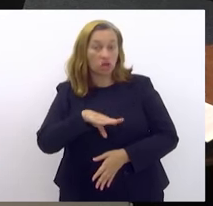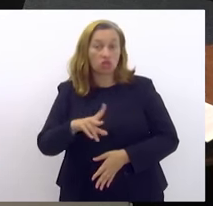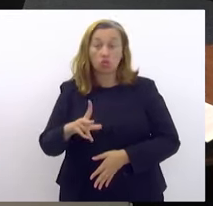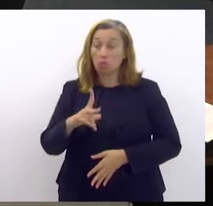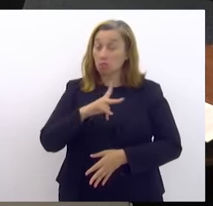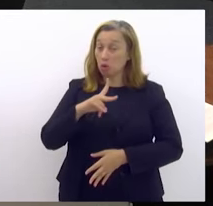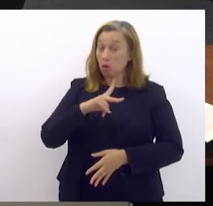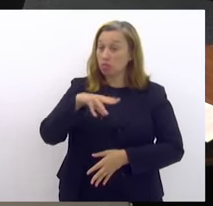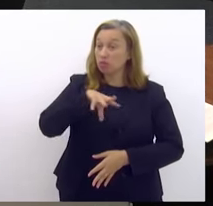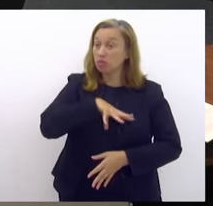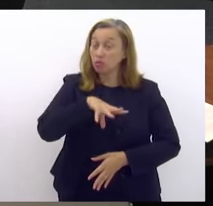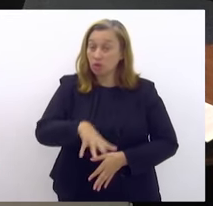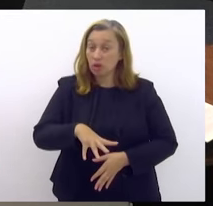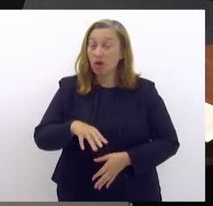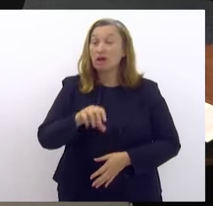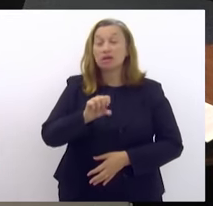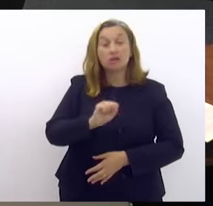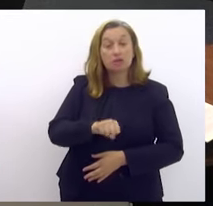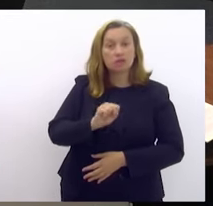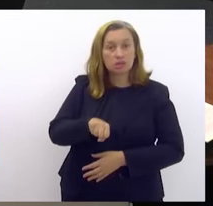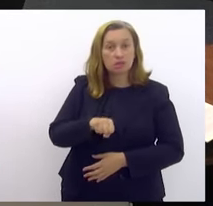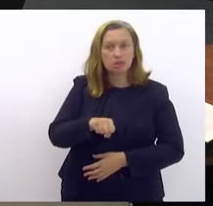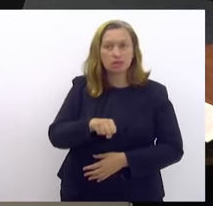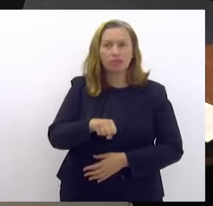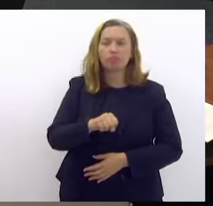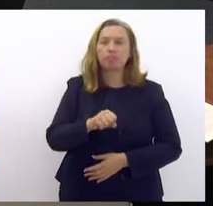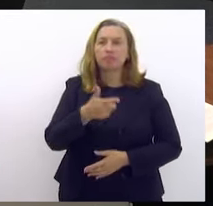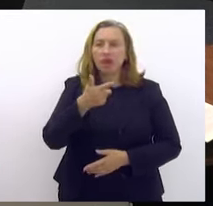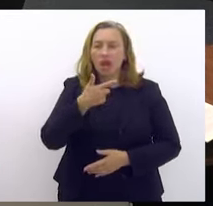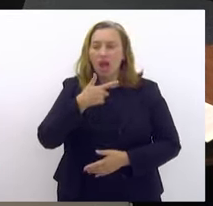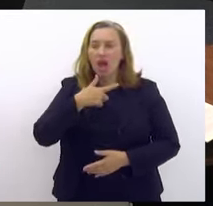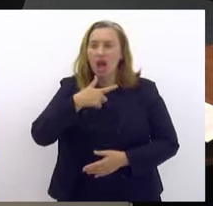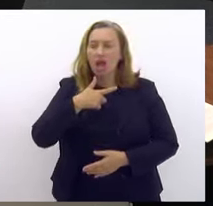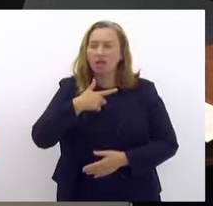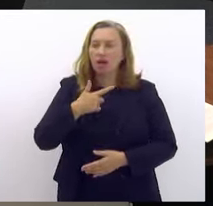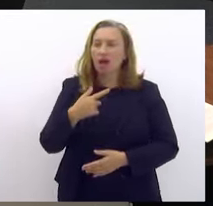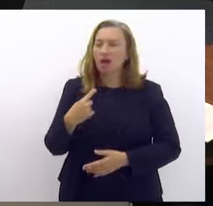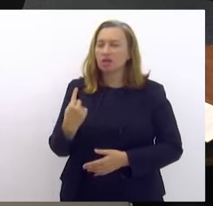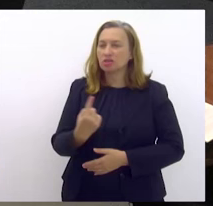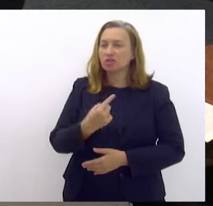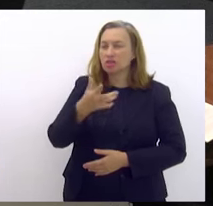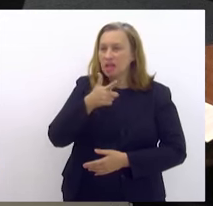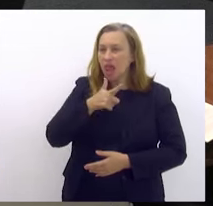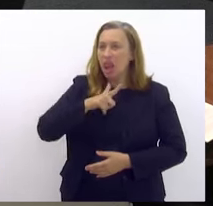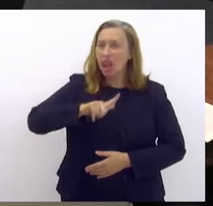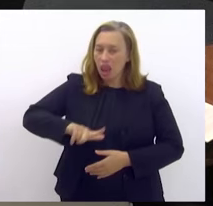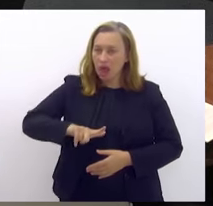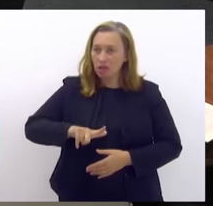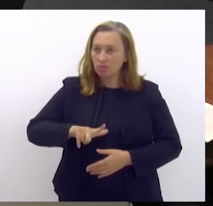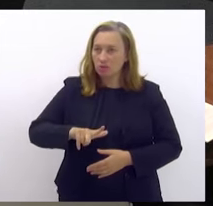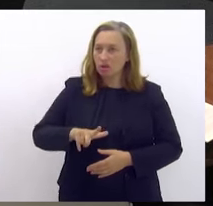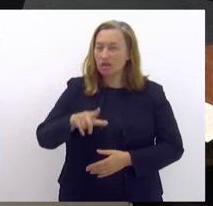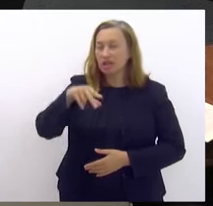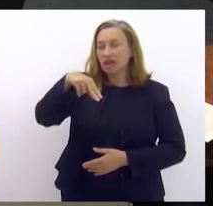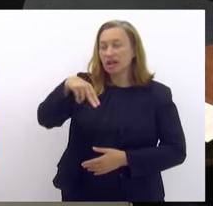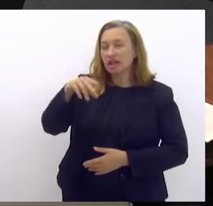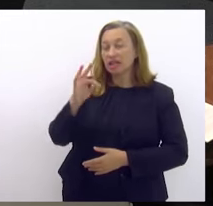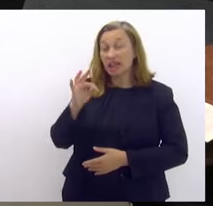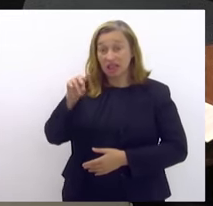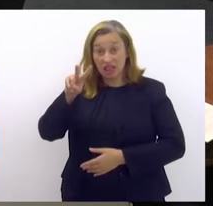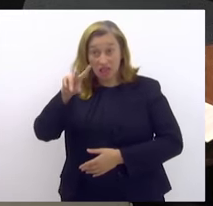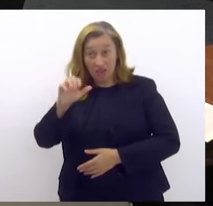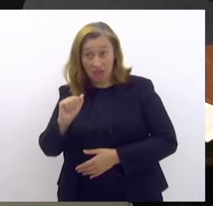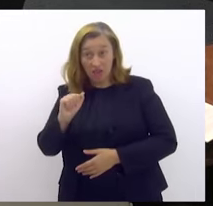O nosso idioma, ele é permeado por muito da nossa língua nativa, que não poderia ser diferente,